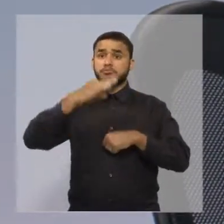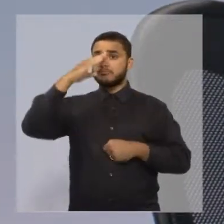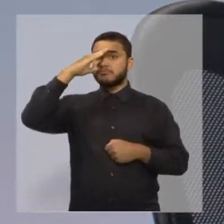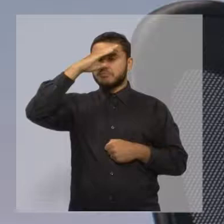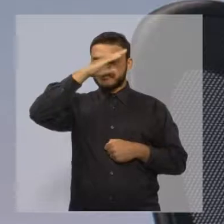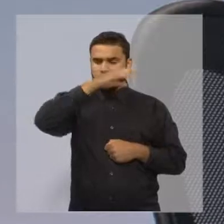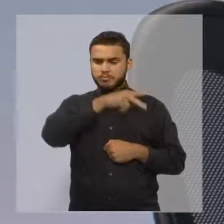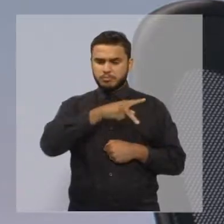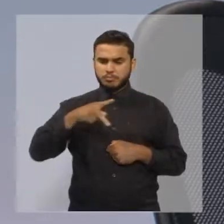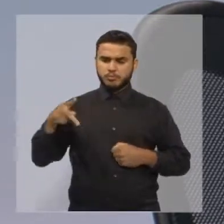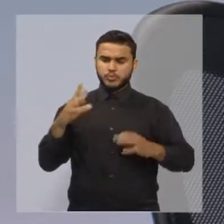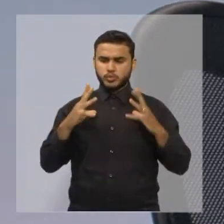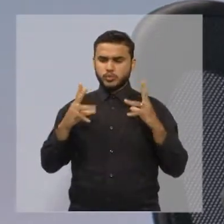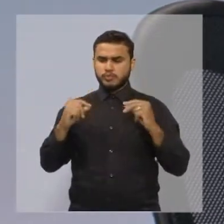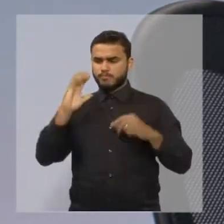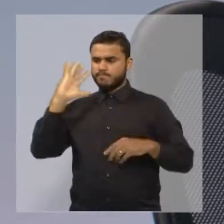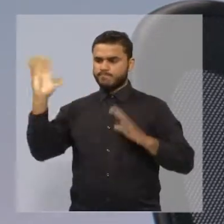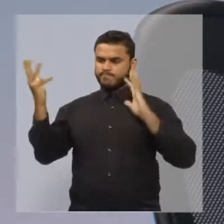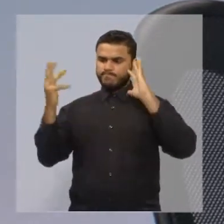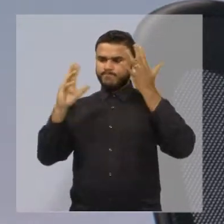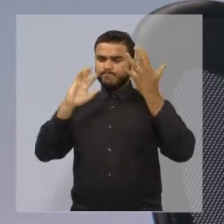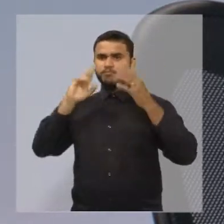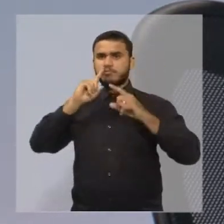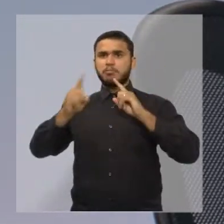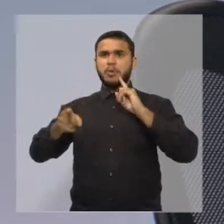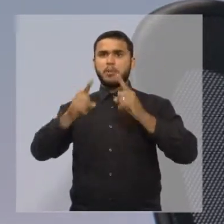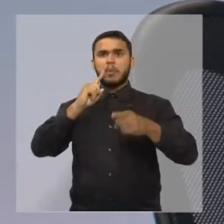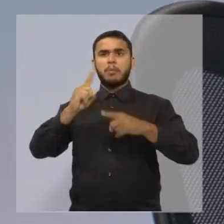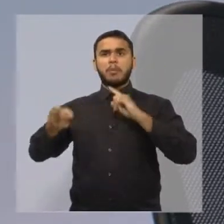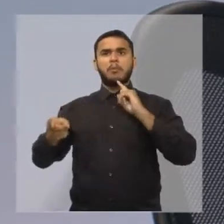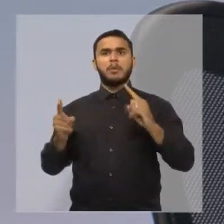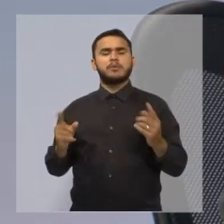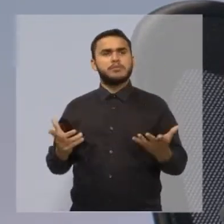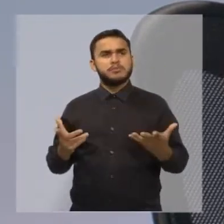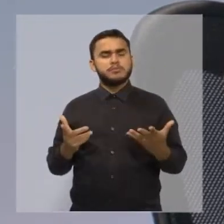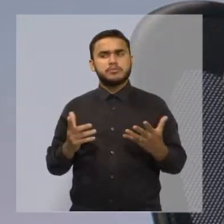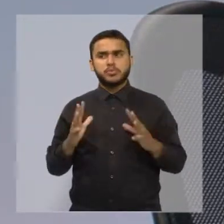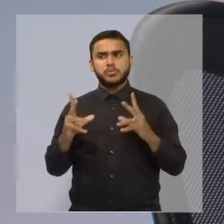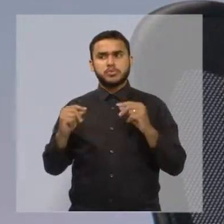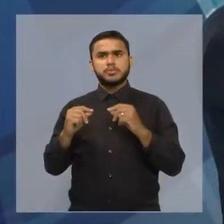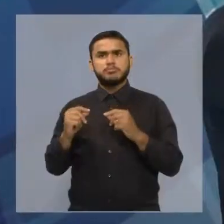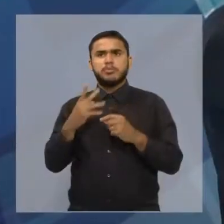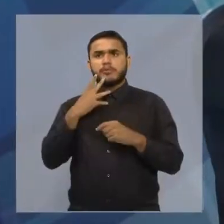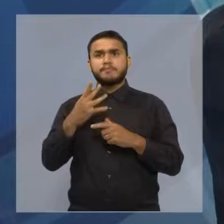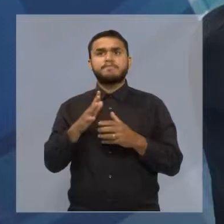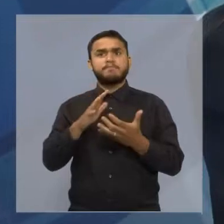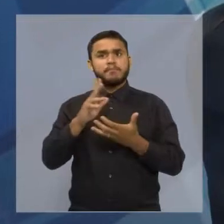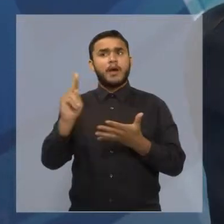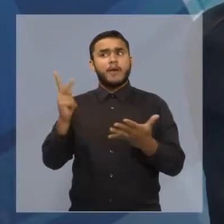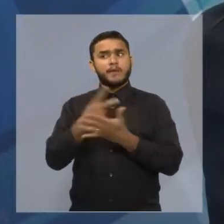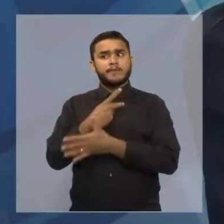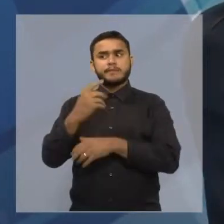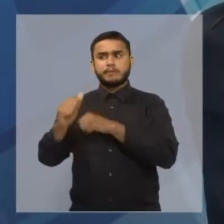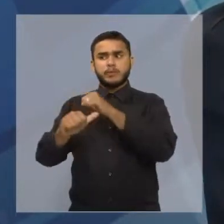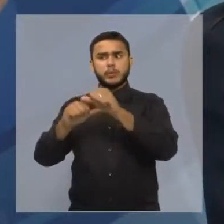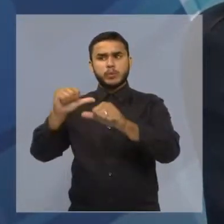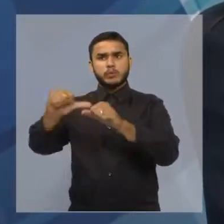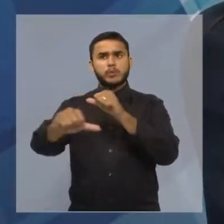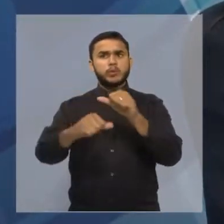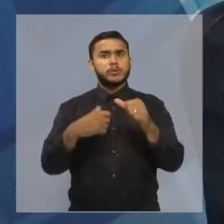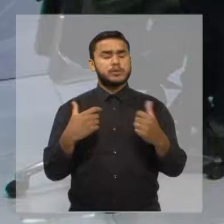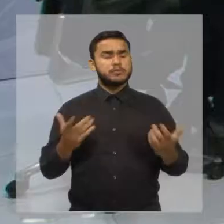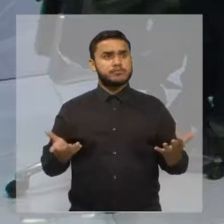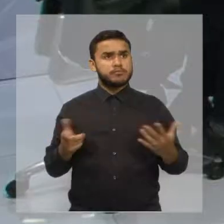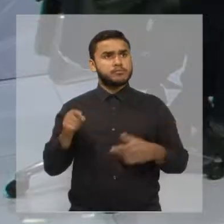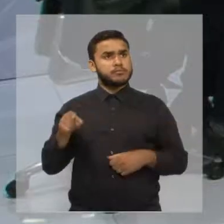que compromete o funcionamento das instituições republicanas, né? E para além, né?